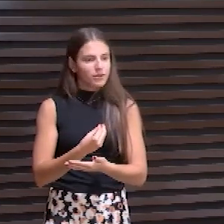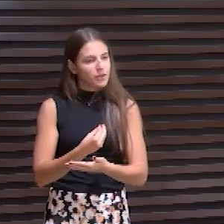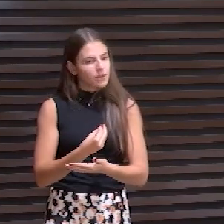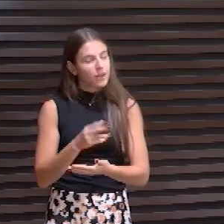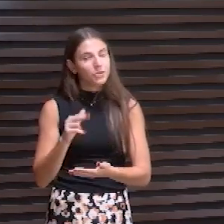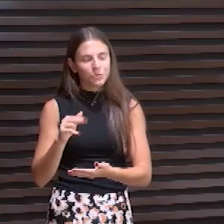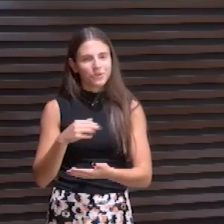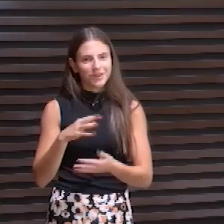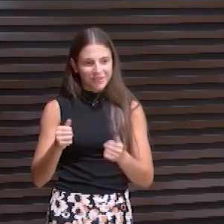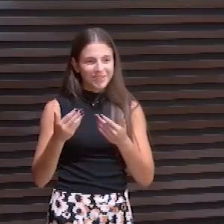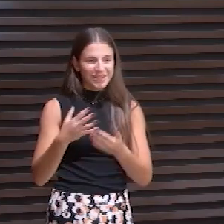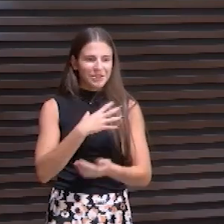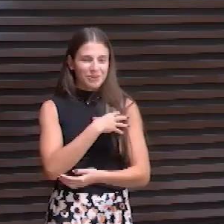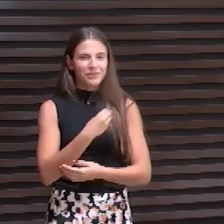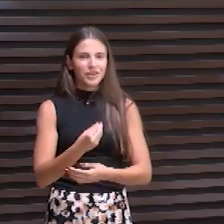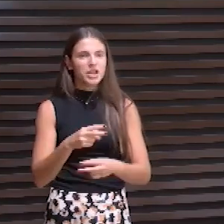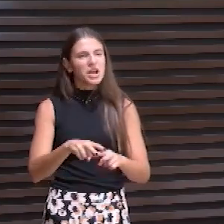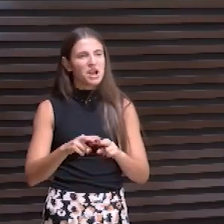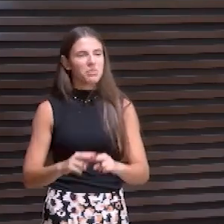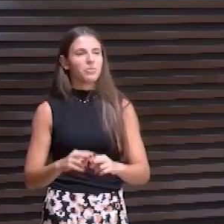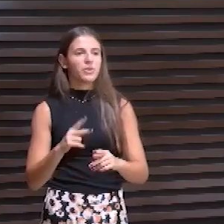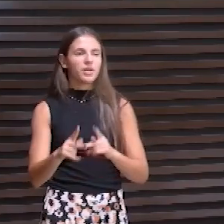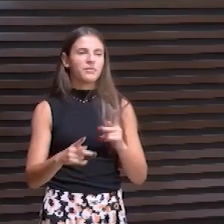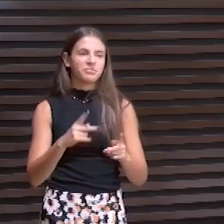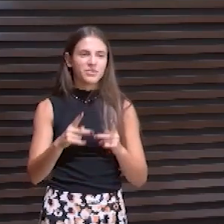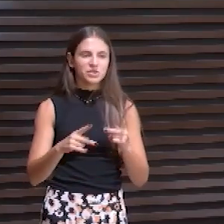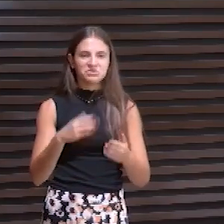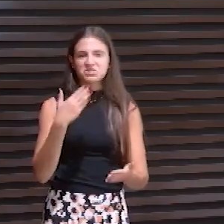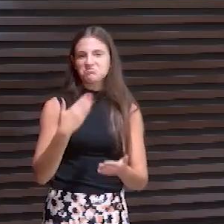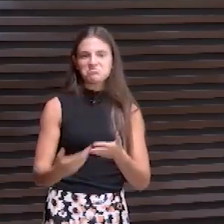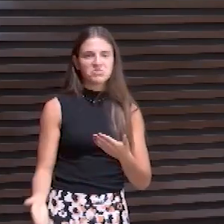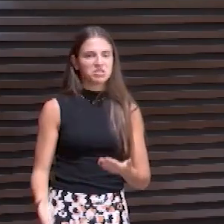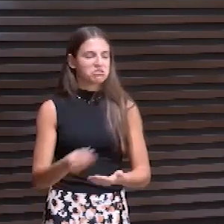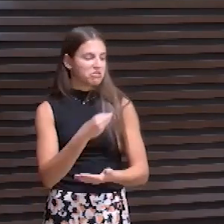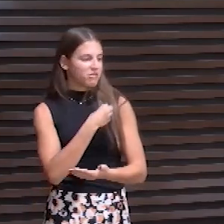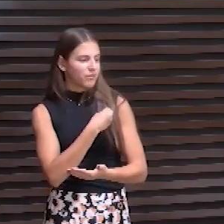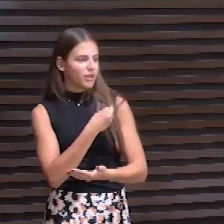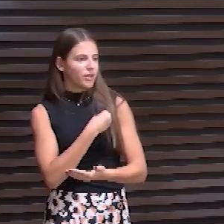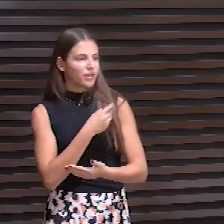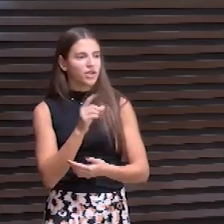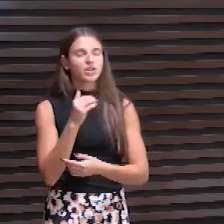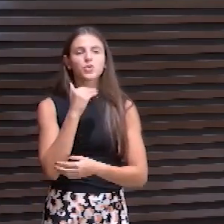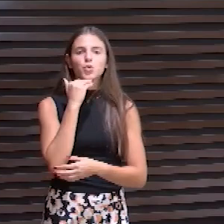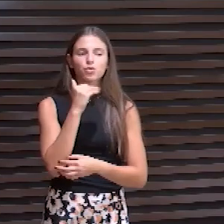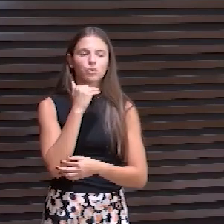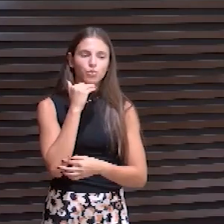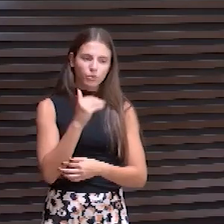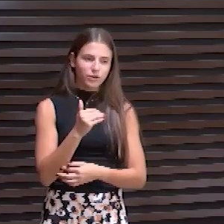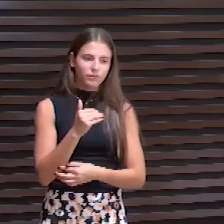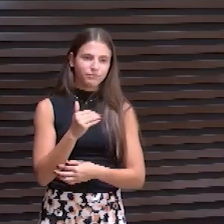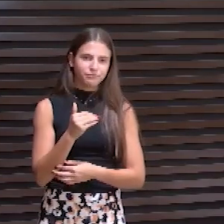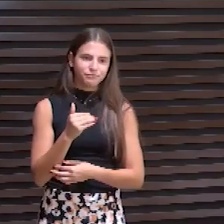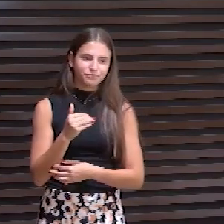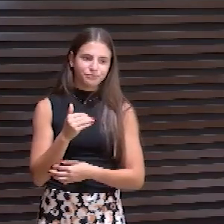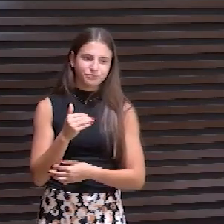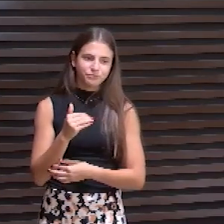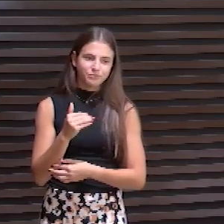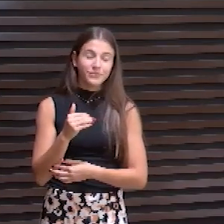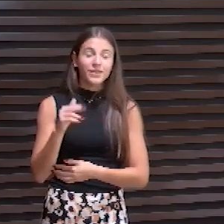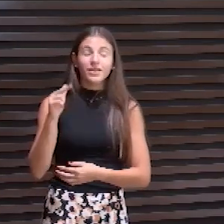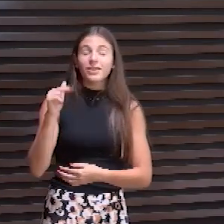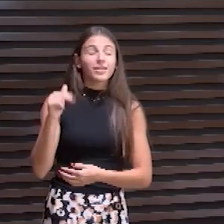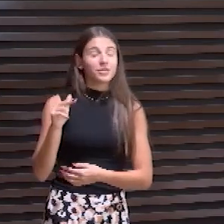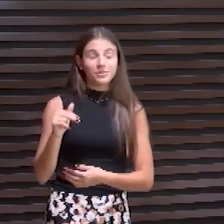Por pessoas perdidas. Nunca entregaria minha filha na mão de malfeitores. Um amor tão